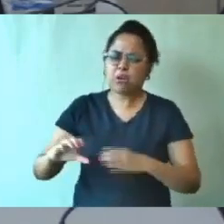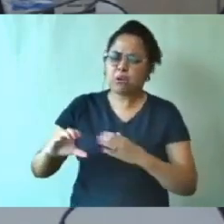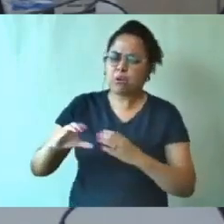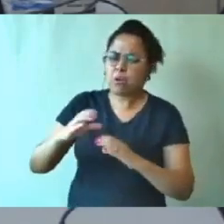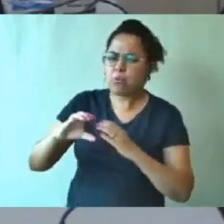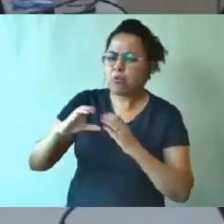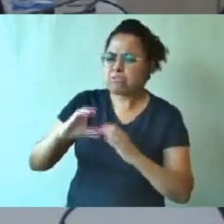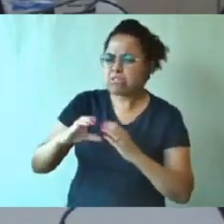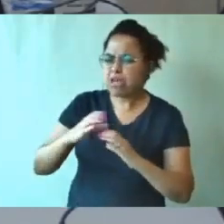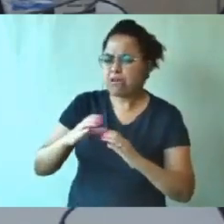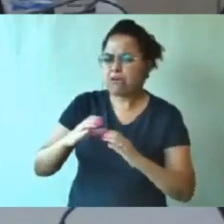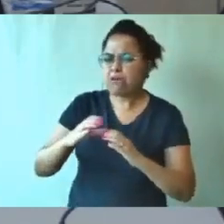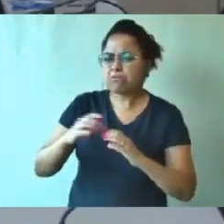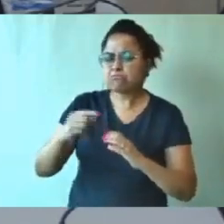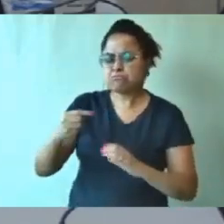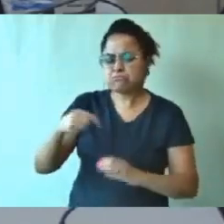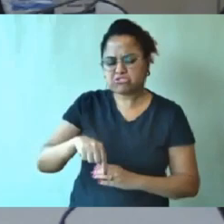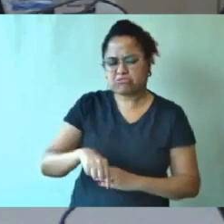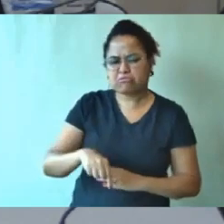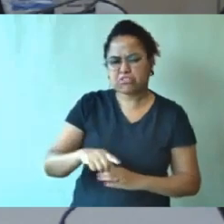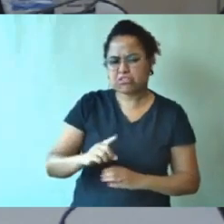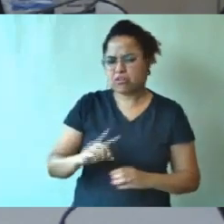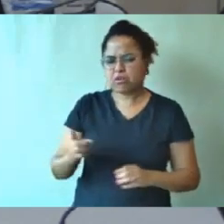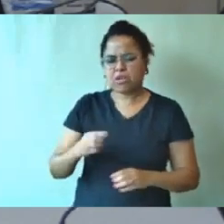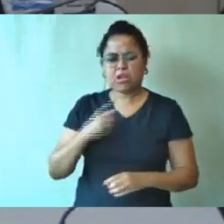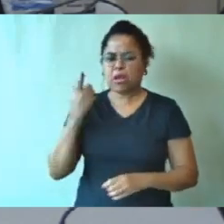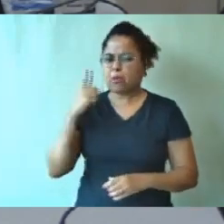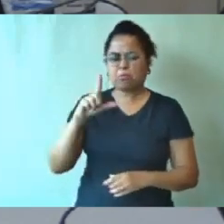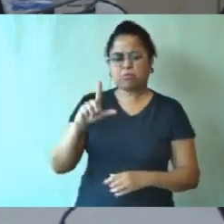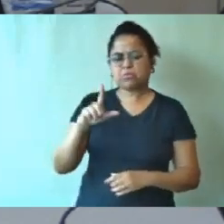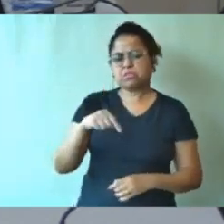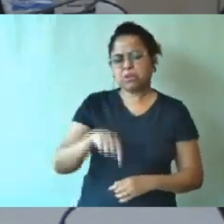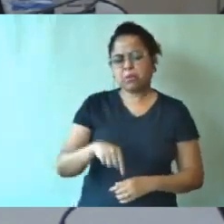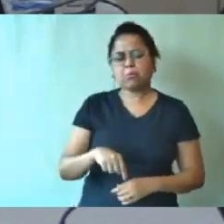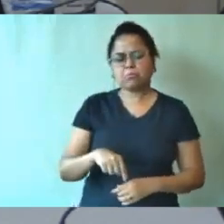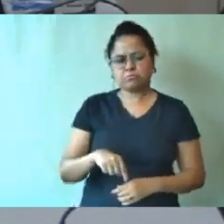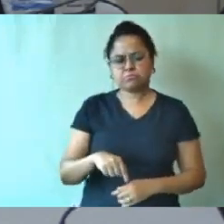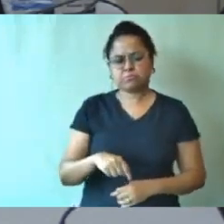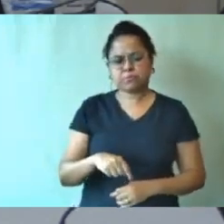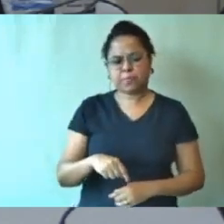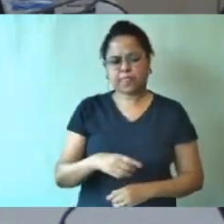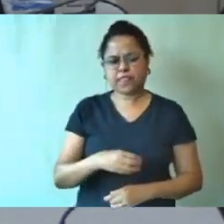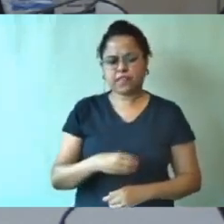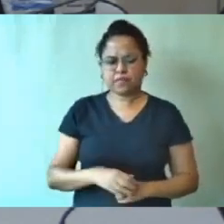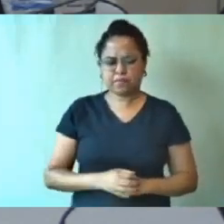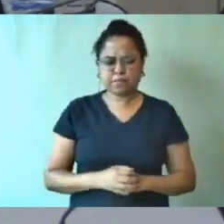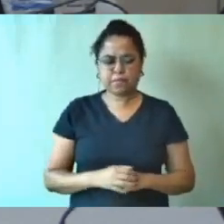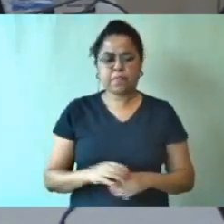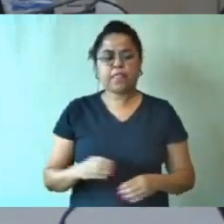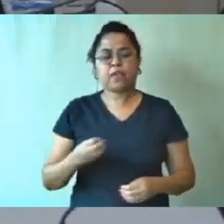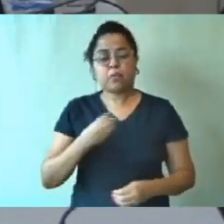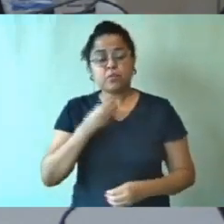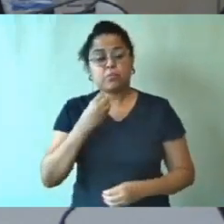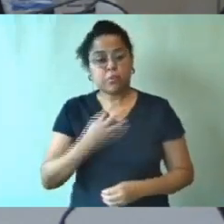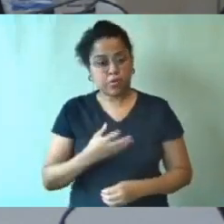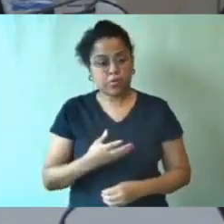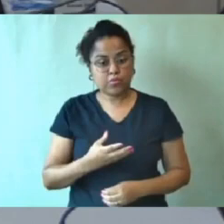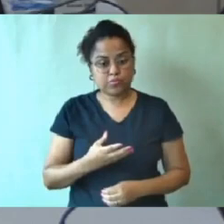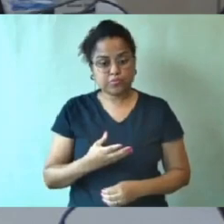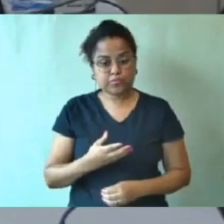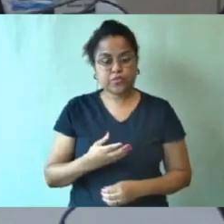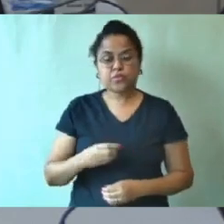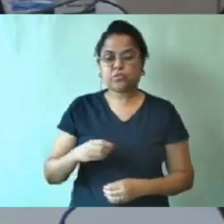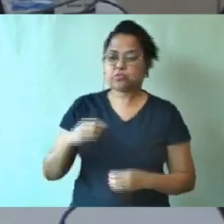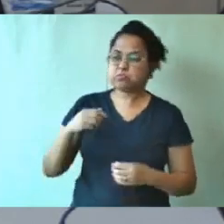inclusive, para viabilizar uma vinda coercitiva do senhor aqui, se necessário fosse. Mas muito bom de não ter sido necessário fazer